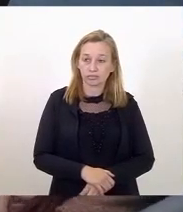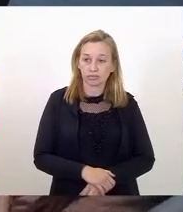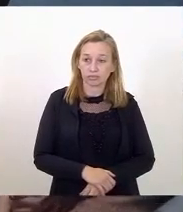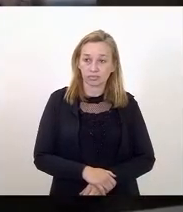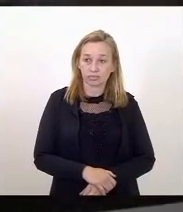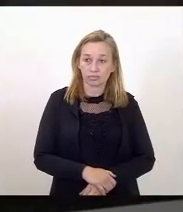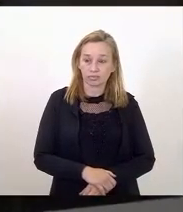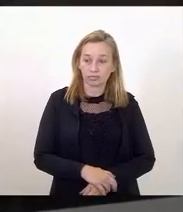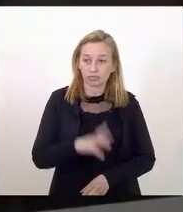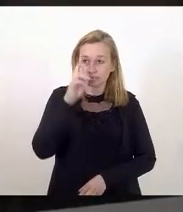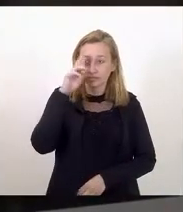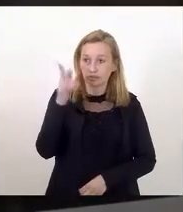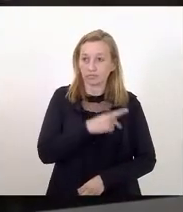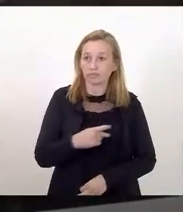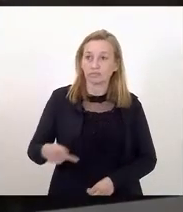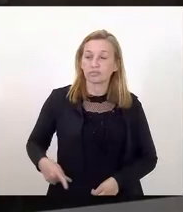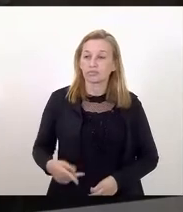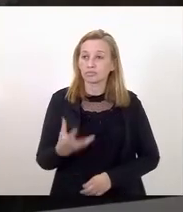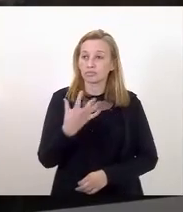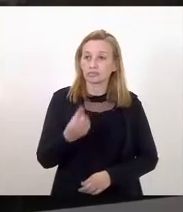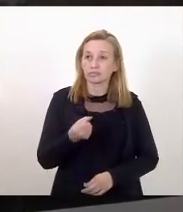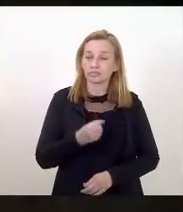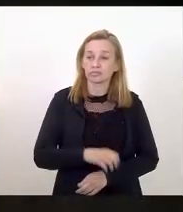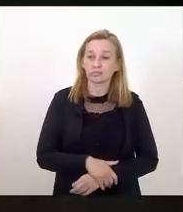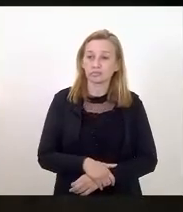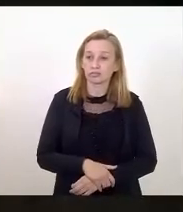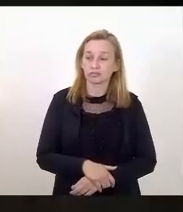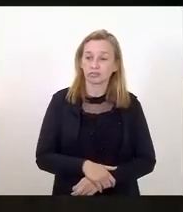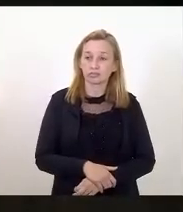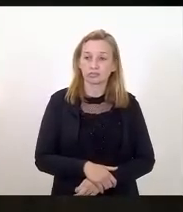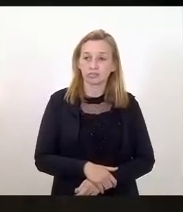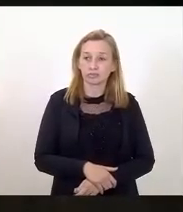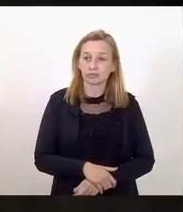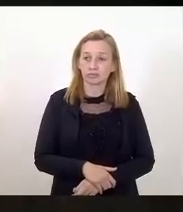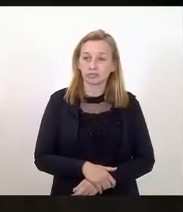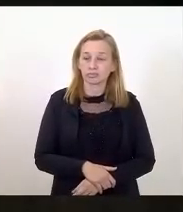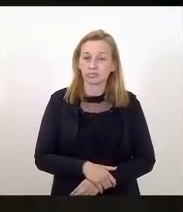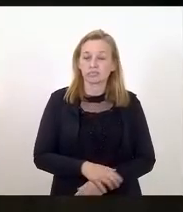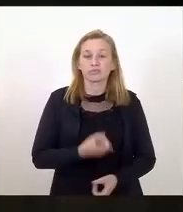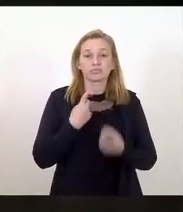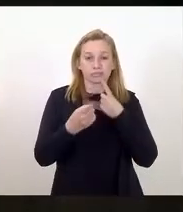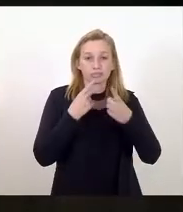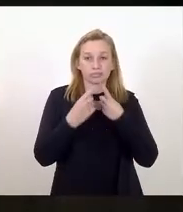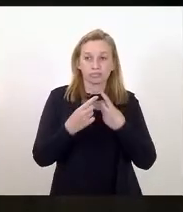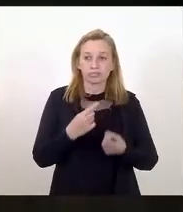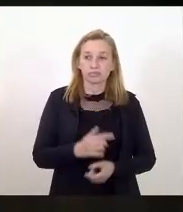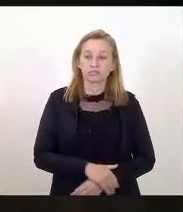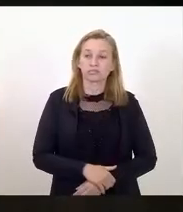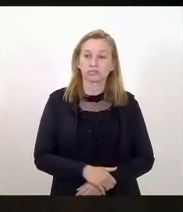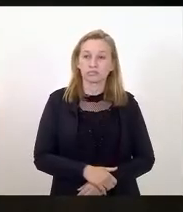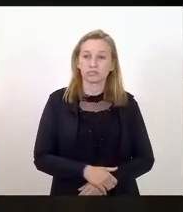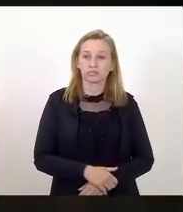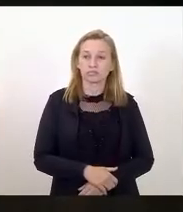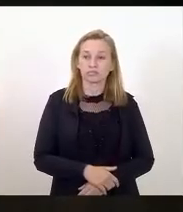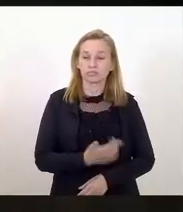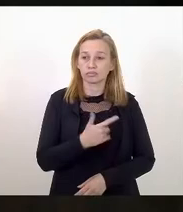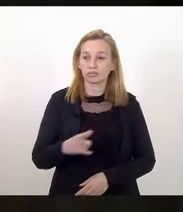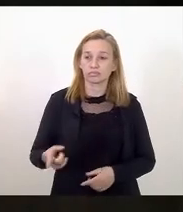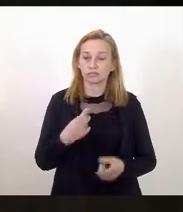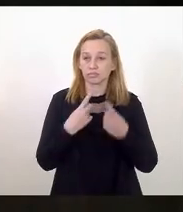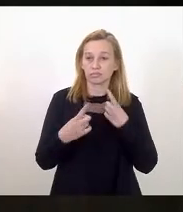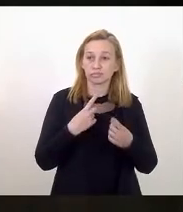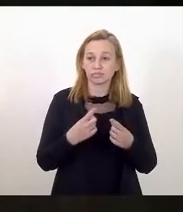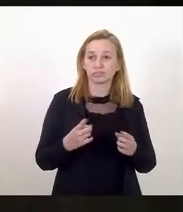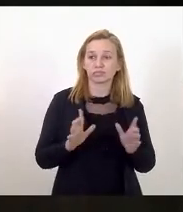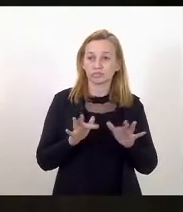Sr. Presidente, o parecer é favorável. Com os pareceres emitidos em discussão. Está vendo o que queira